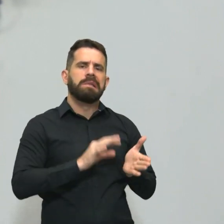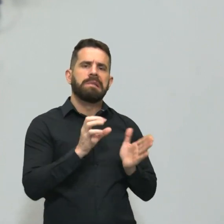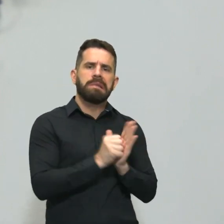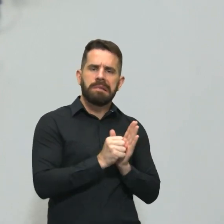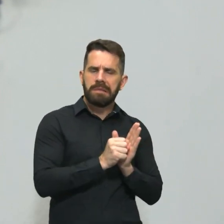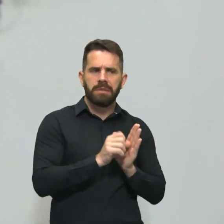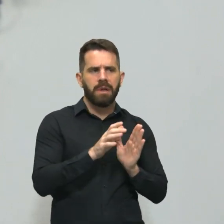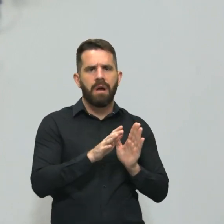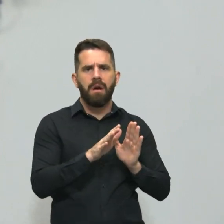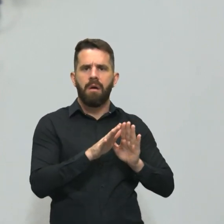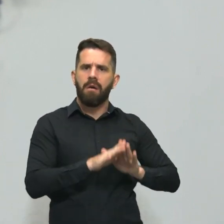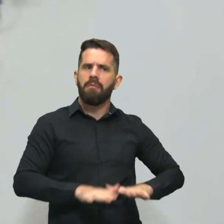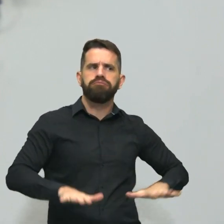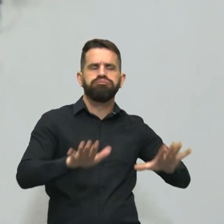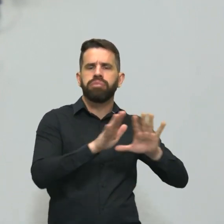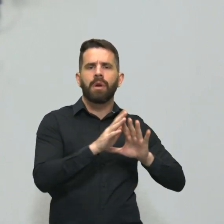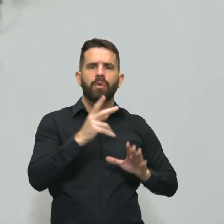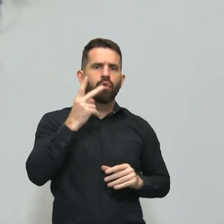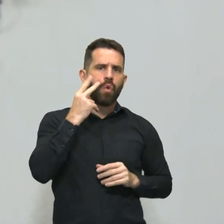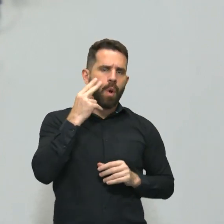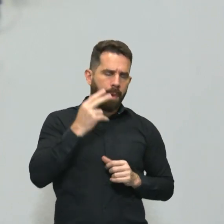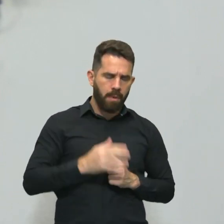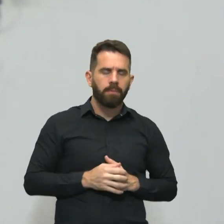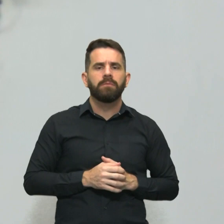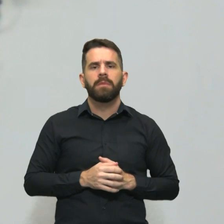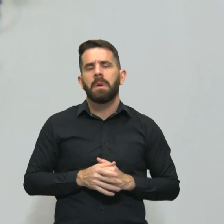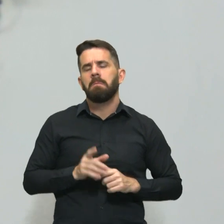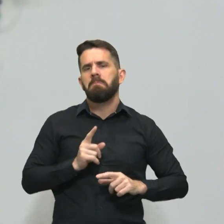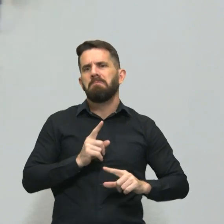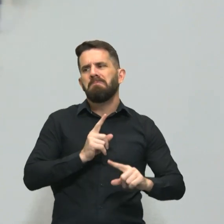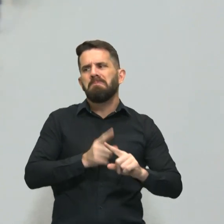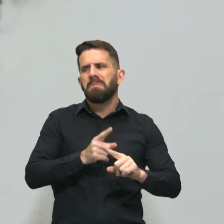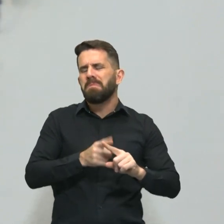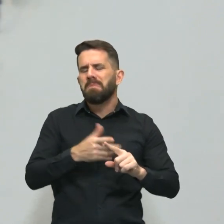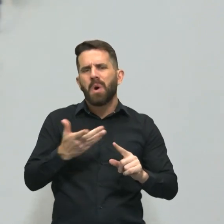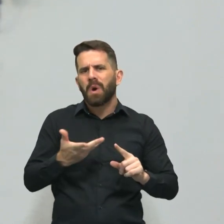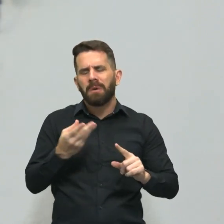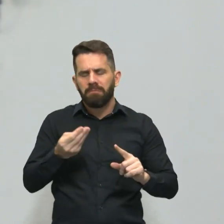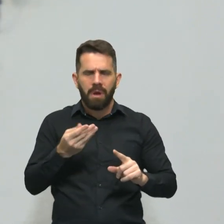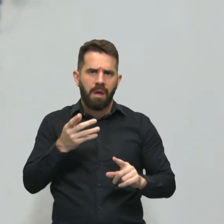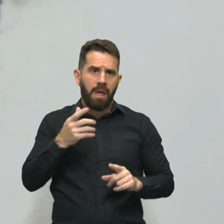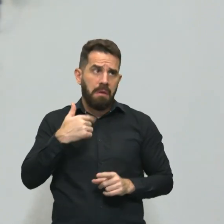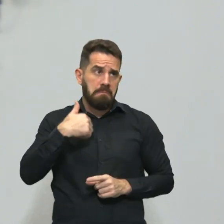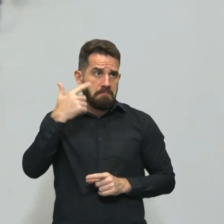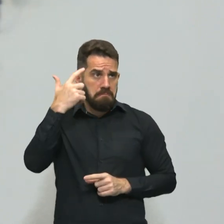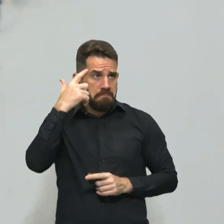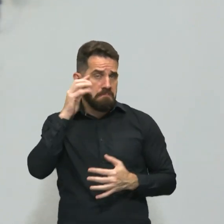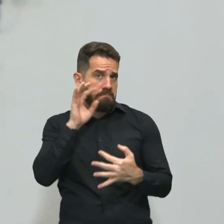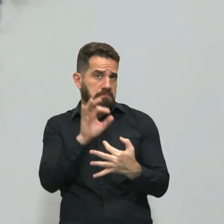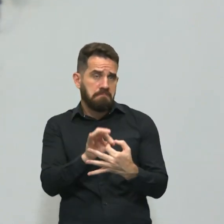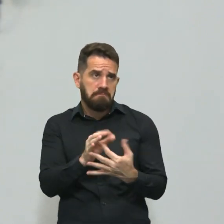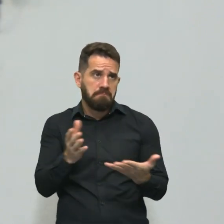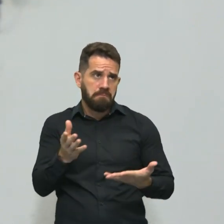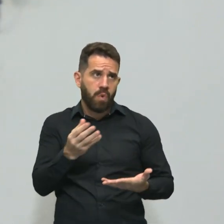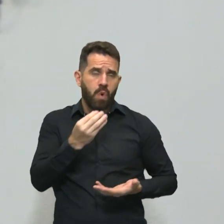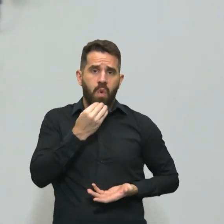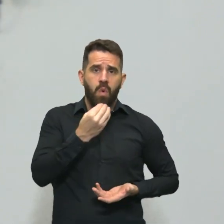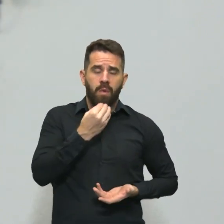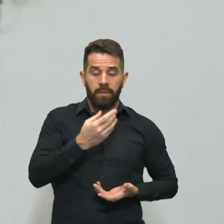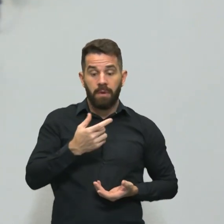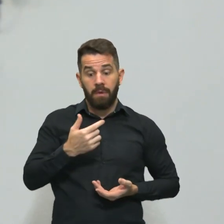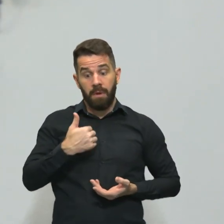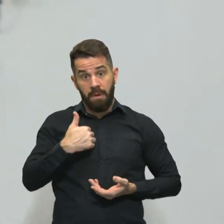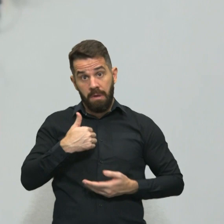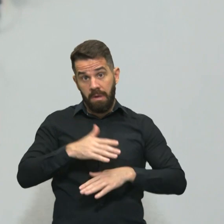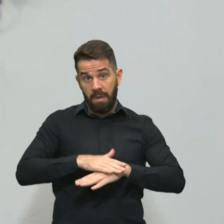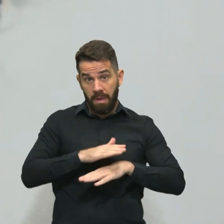de pessoa com deficiência, por um motivo um pouco lógico, assim. Apesar da minha deficiência